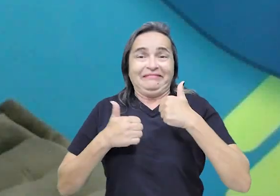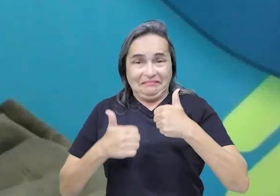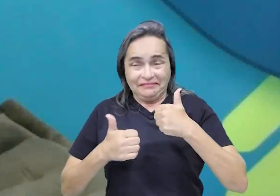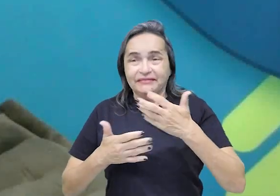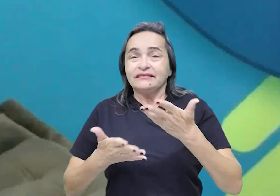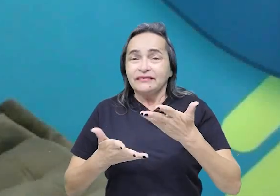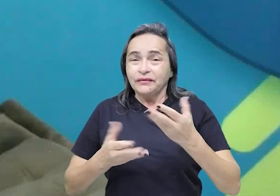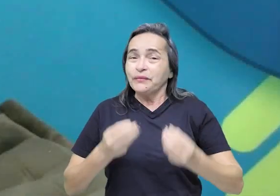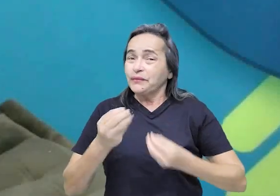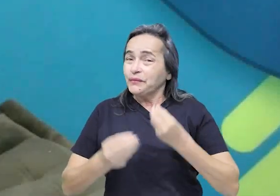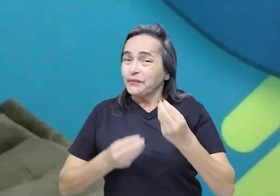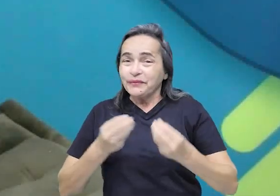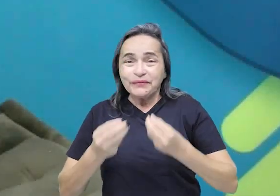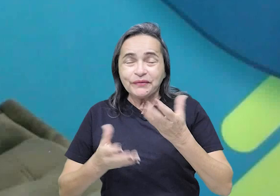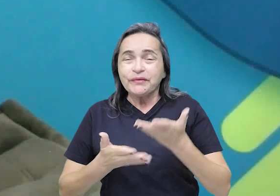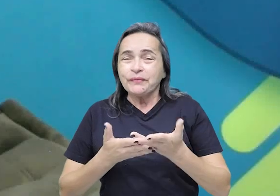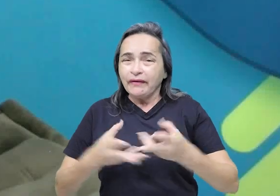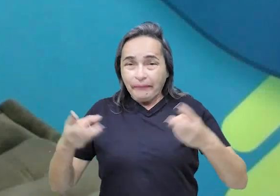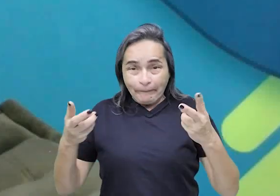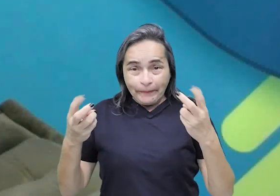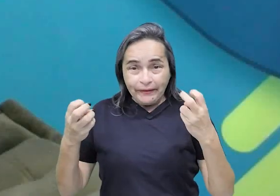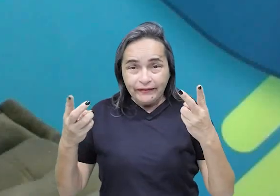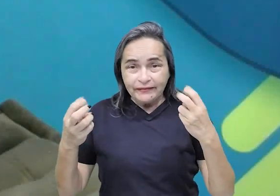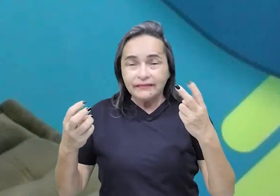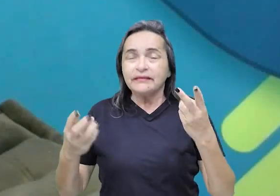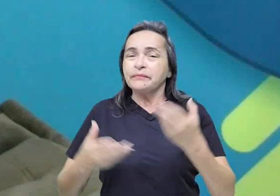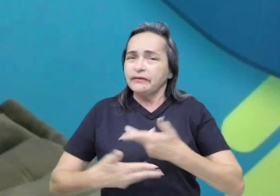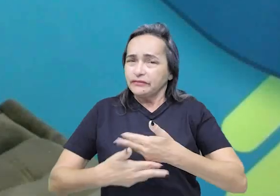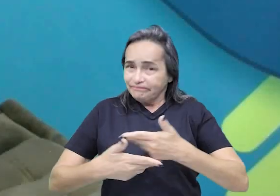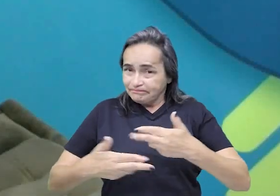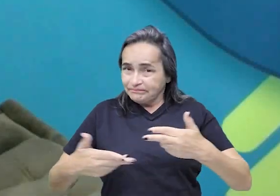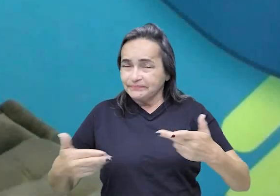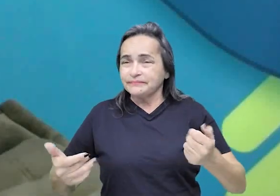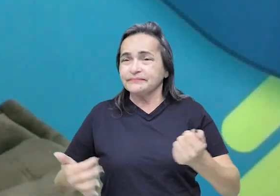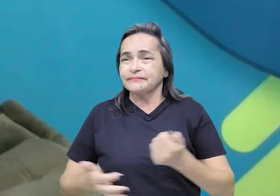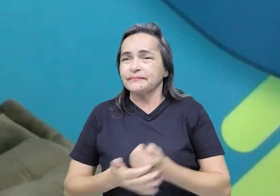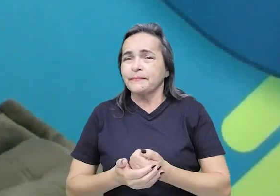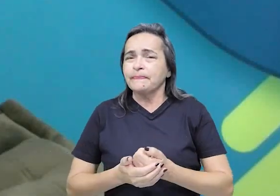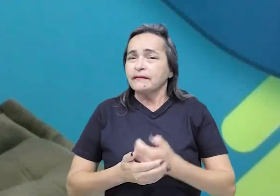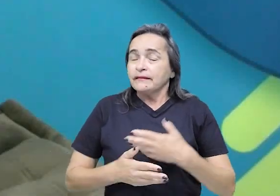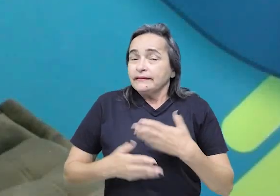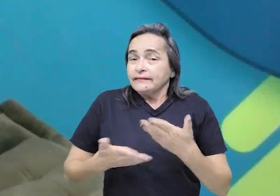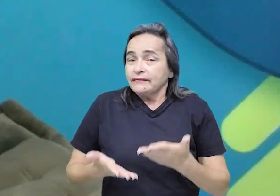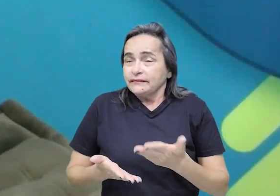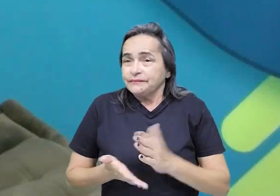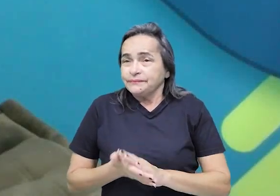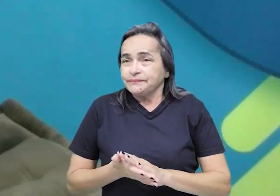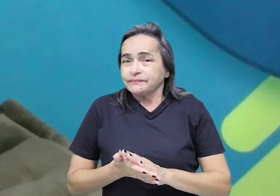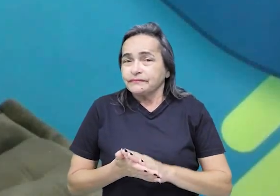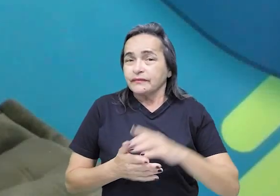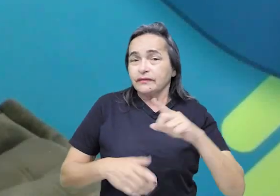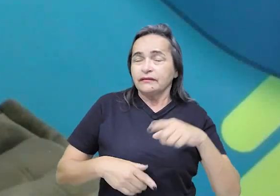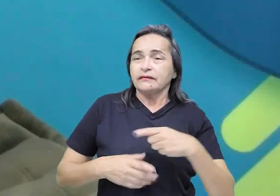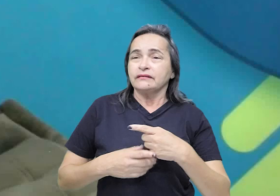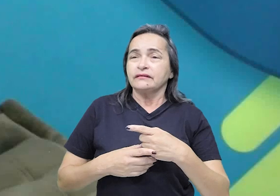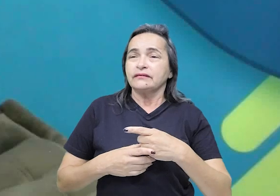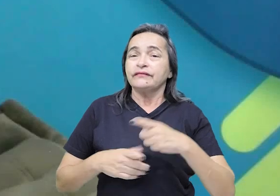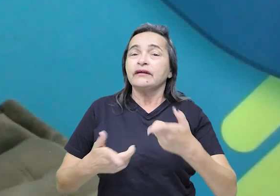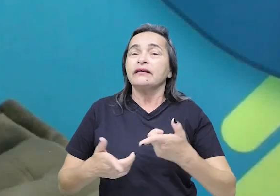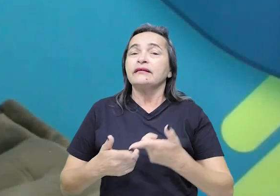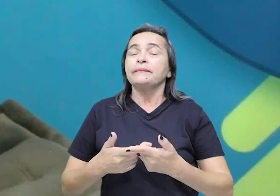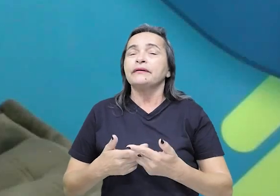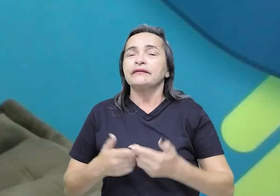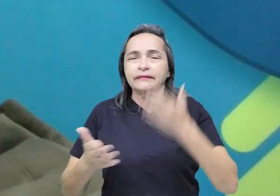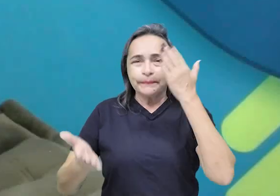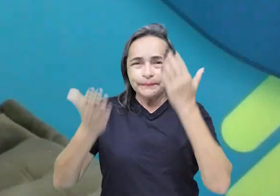dependendo do vínculo que eu tenha com ela, eu percebo até mais coisas. Então, quando eu me direcionei mais para esses aspectos da